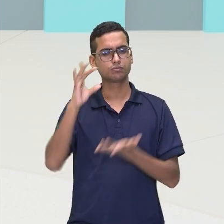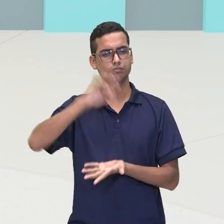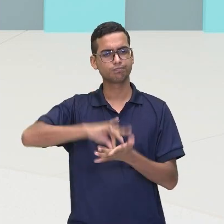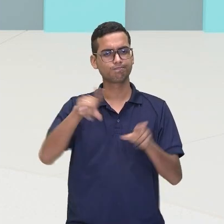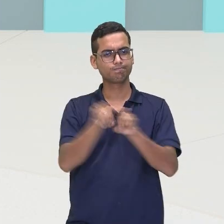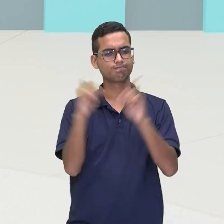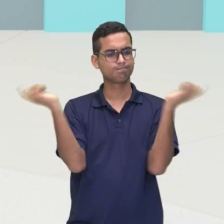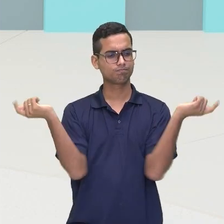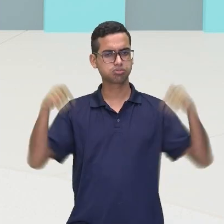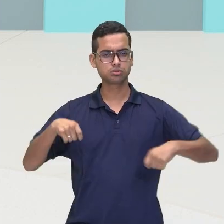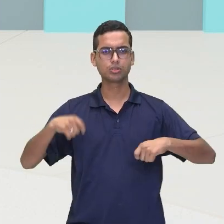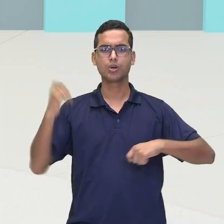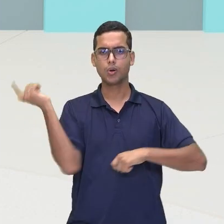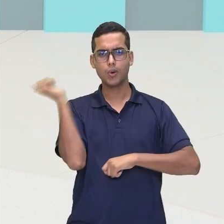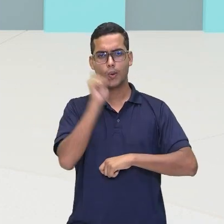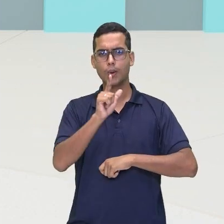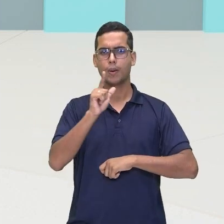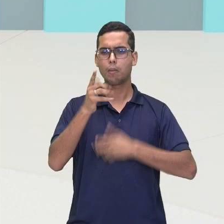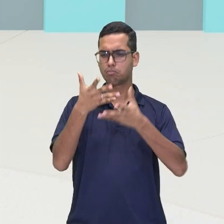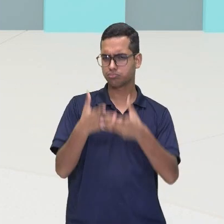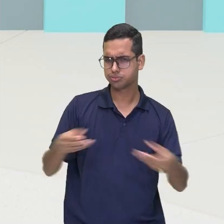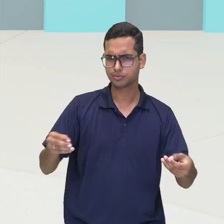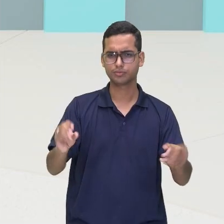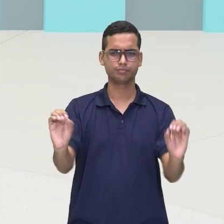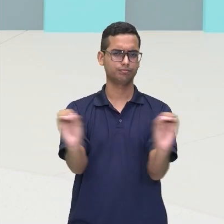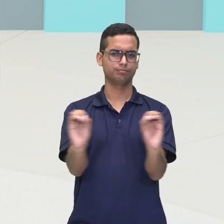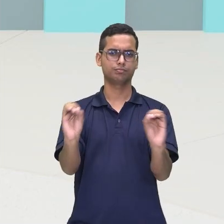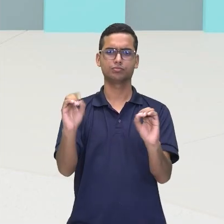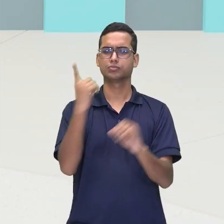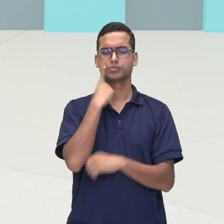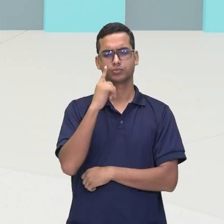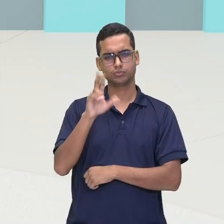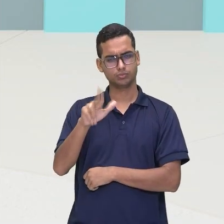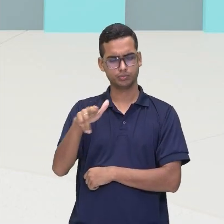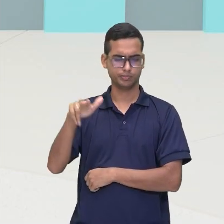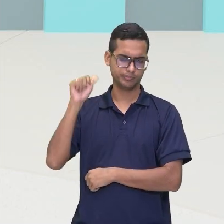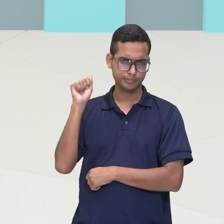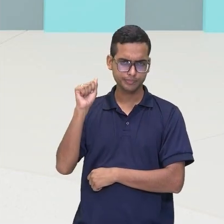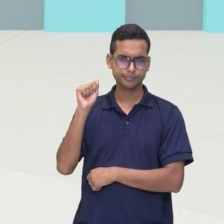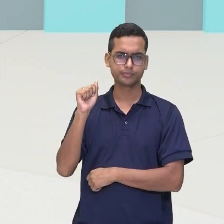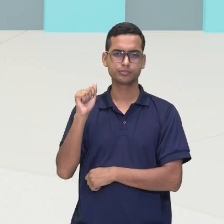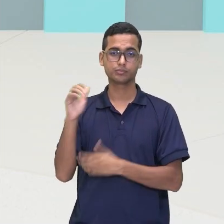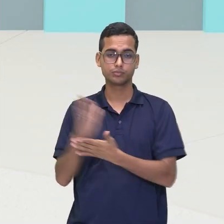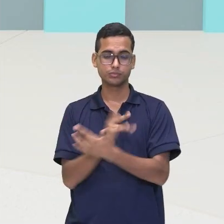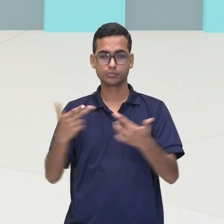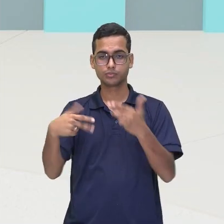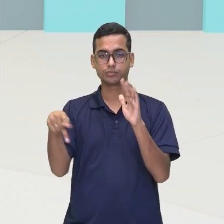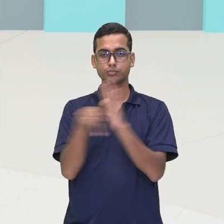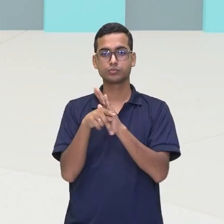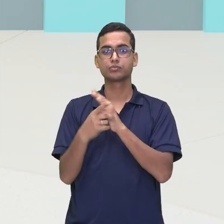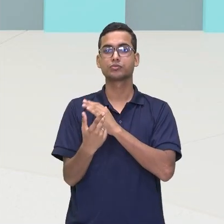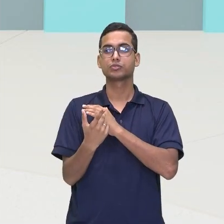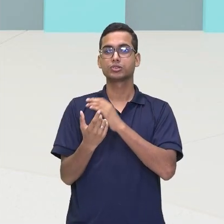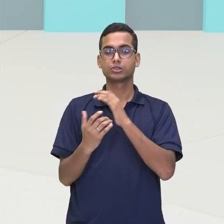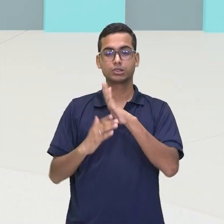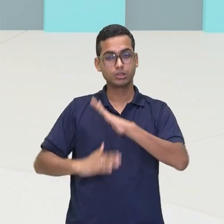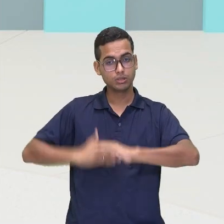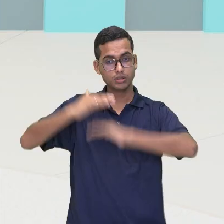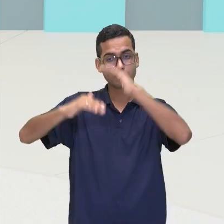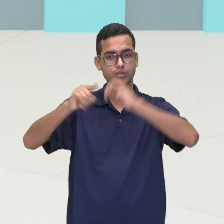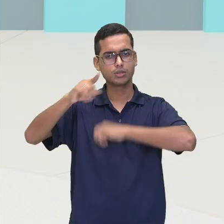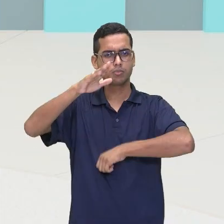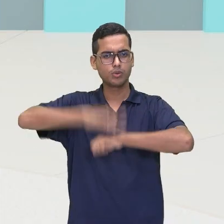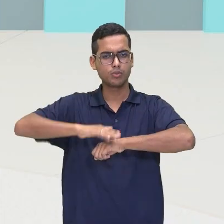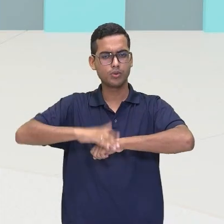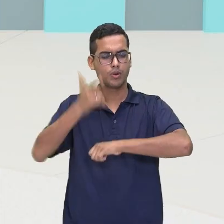potencialidades. E isso não se perde. Essas potencialidades, algumas que já vêm com você, que precisam ser lapidadas.